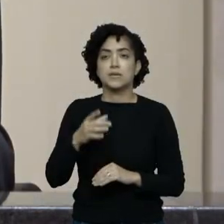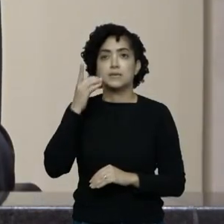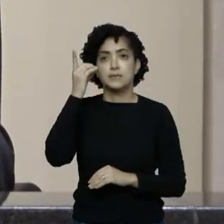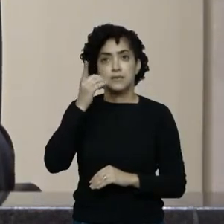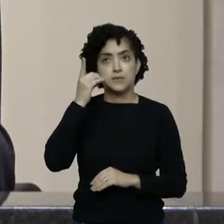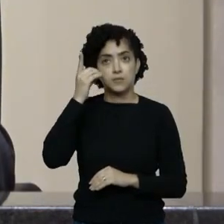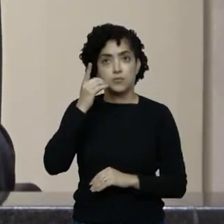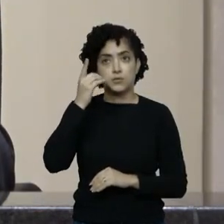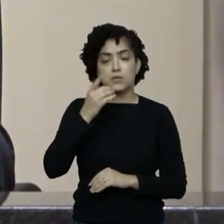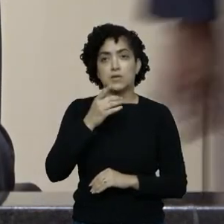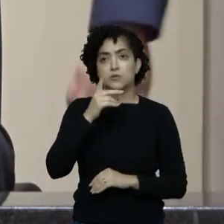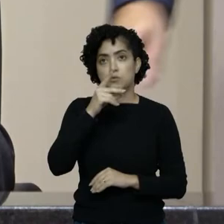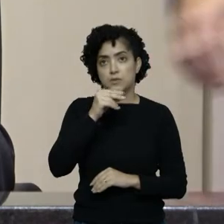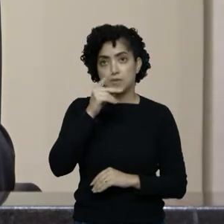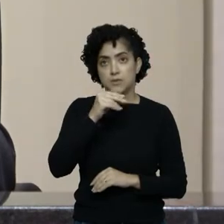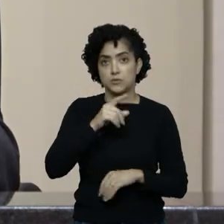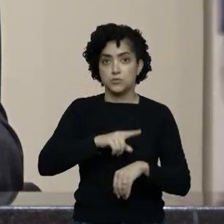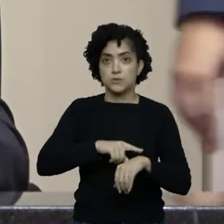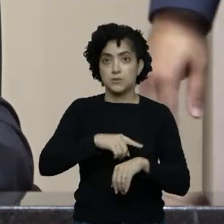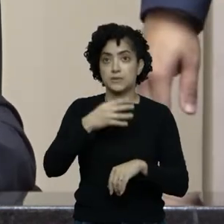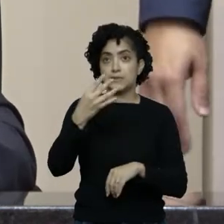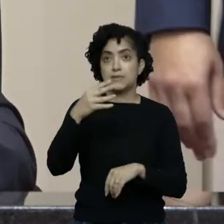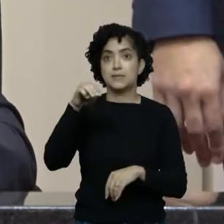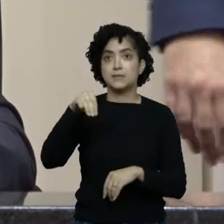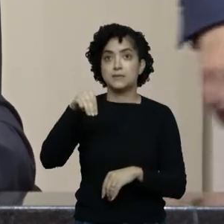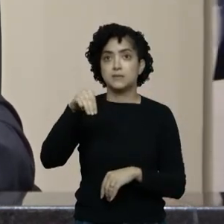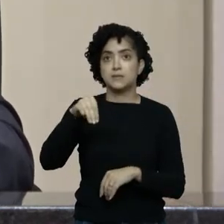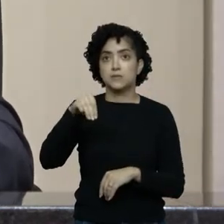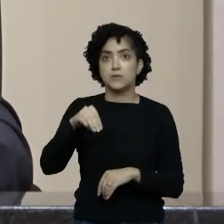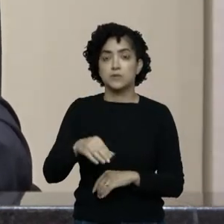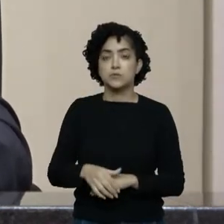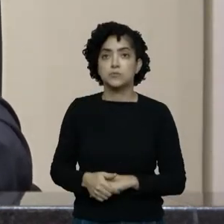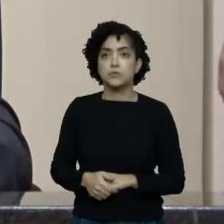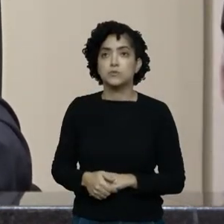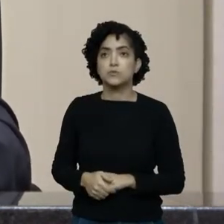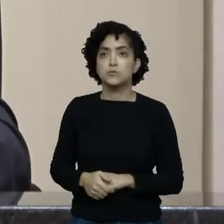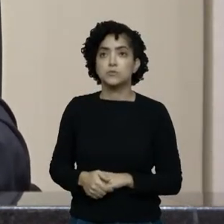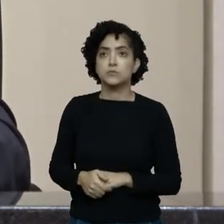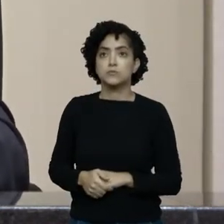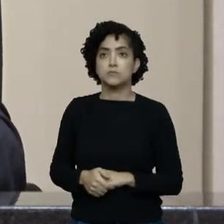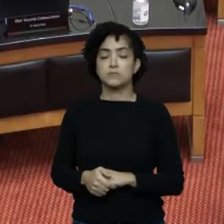por até quatro minutos e 30 segundos a